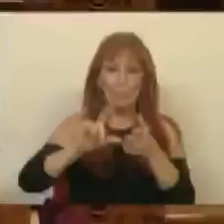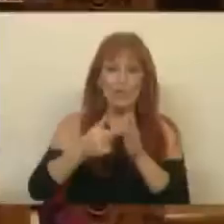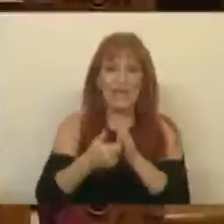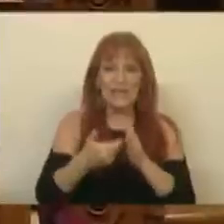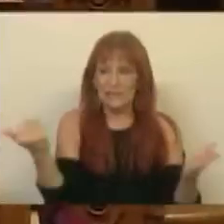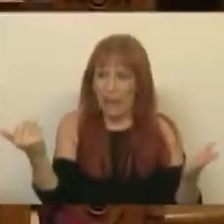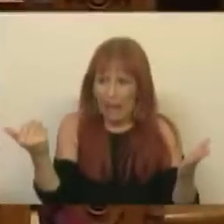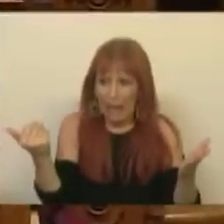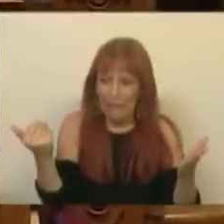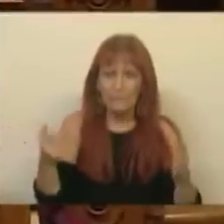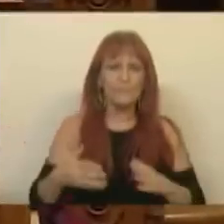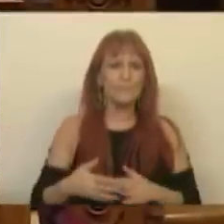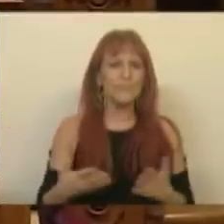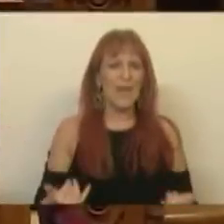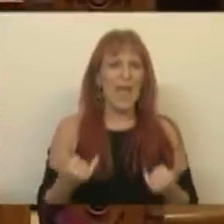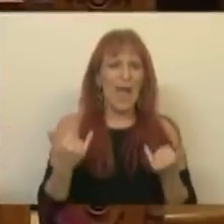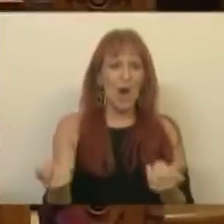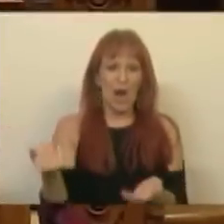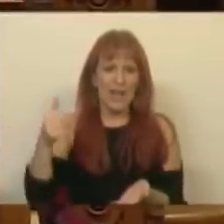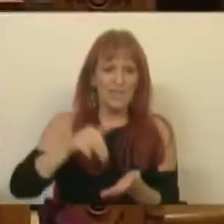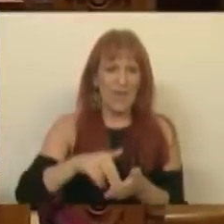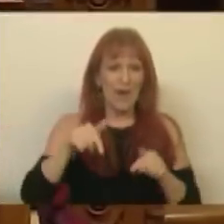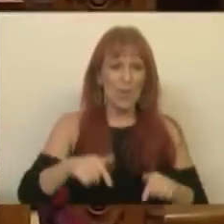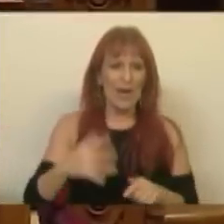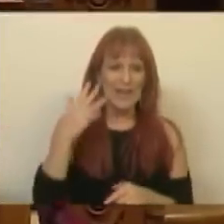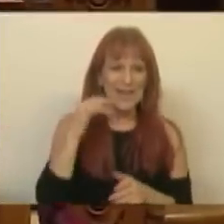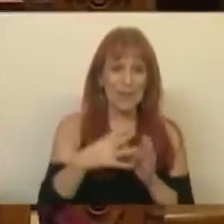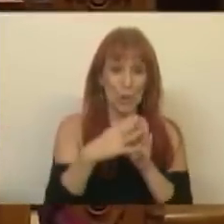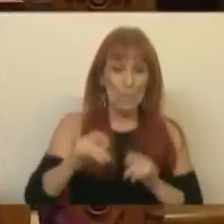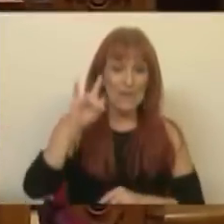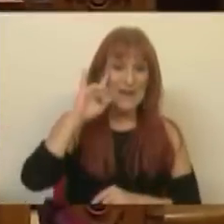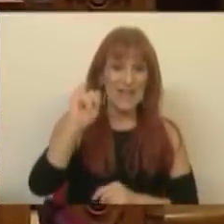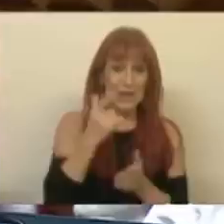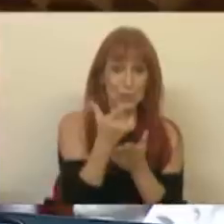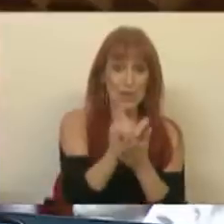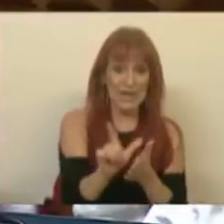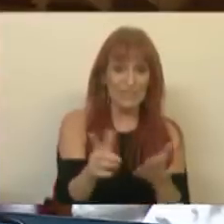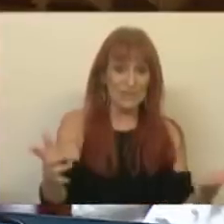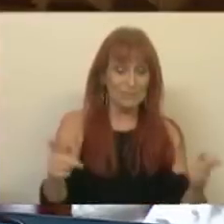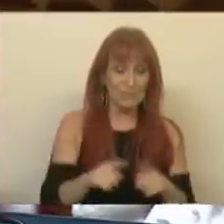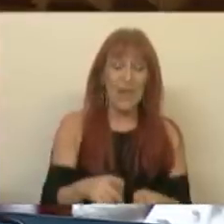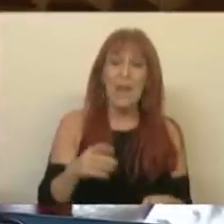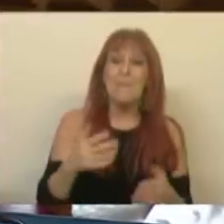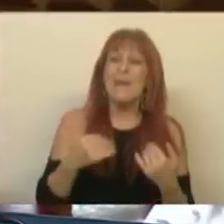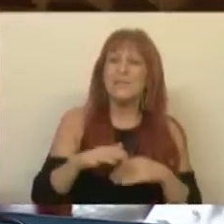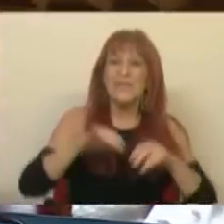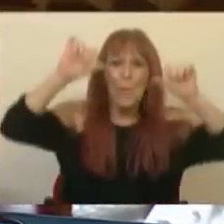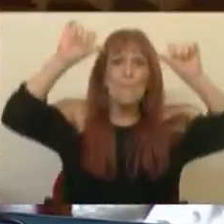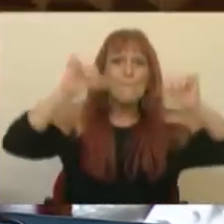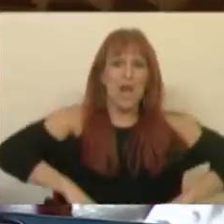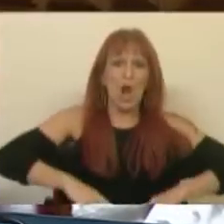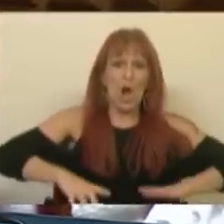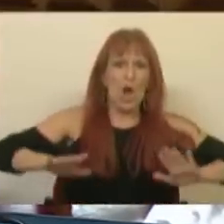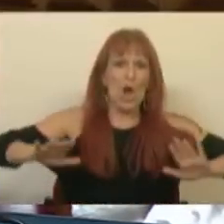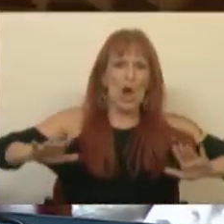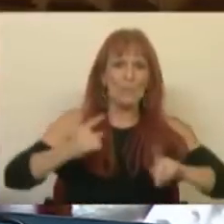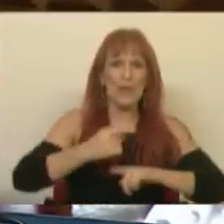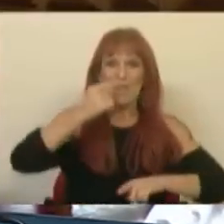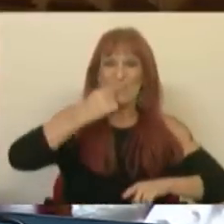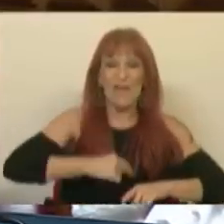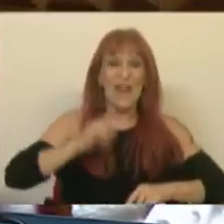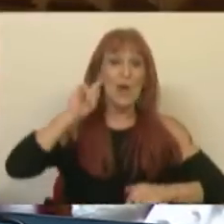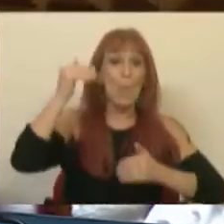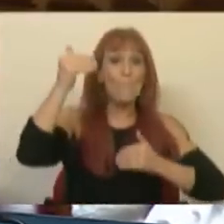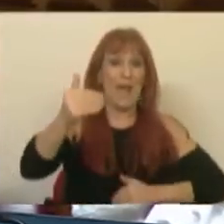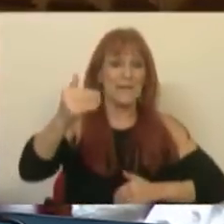e agora vieram aqui tentar copiar uma ideia do livre só que fizeram pior porque falharam